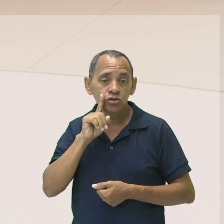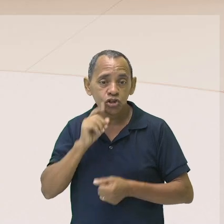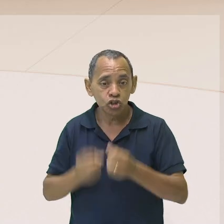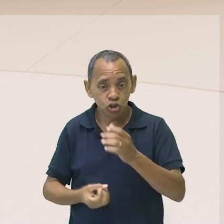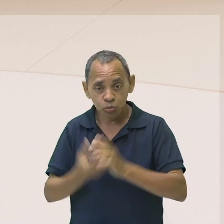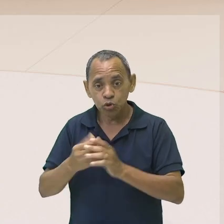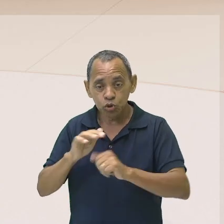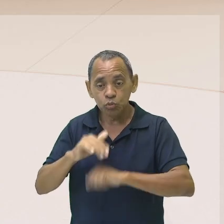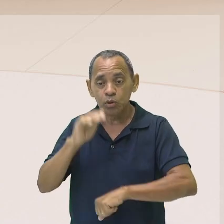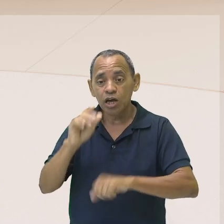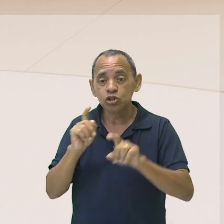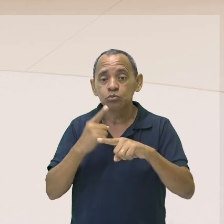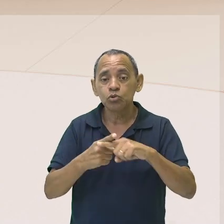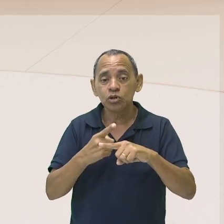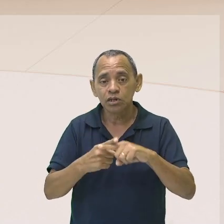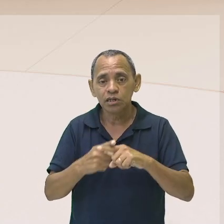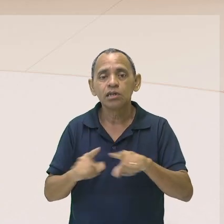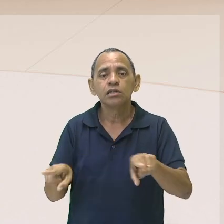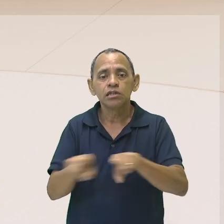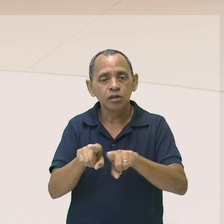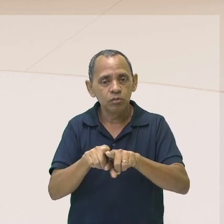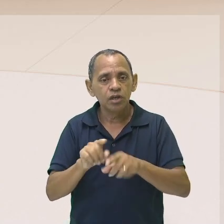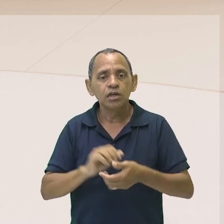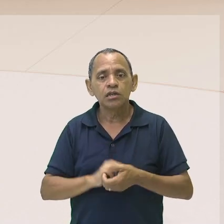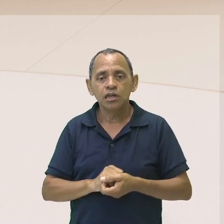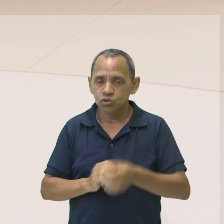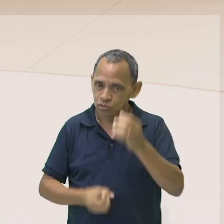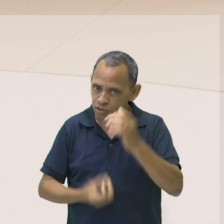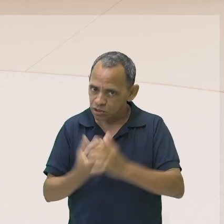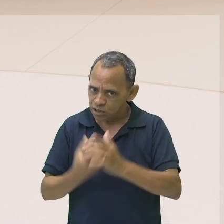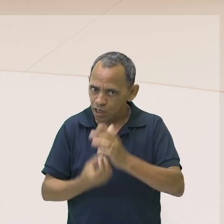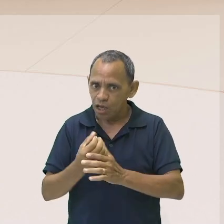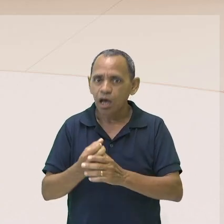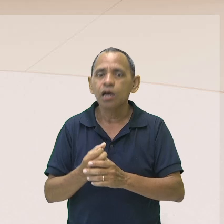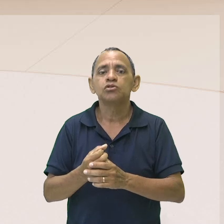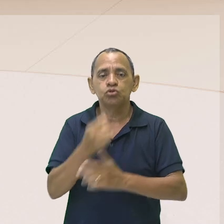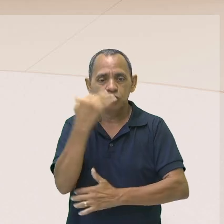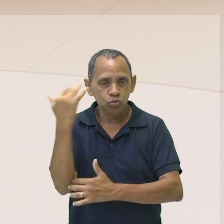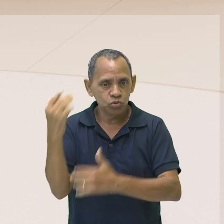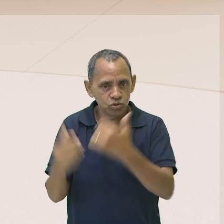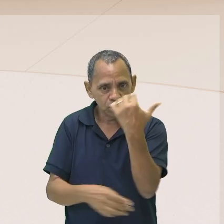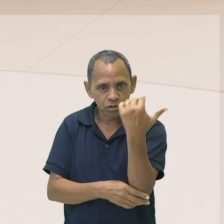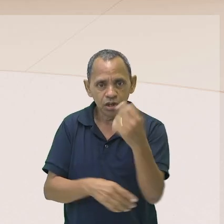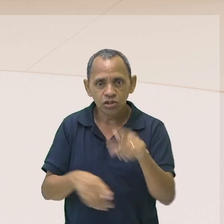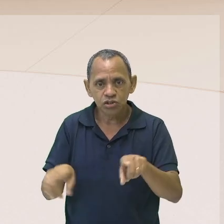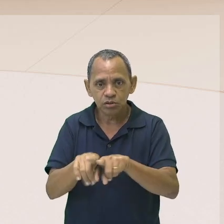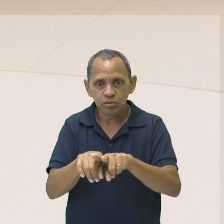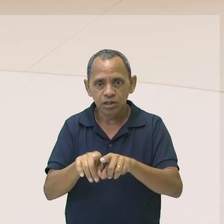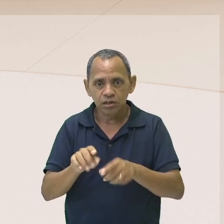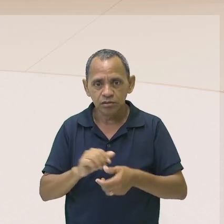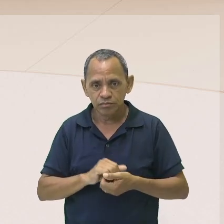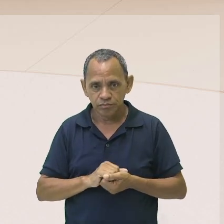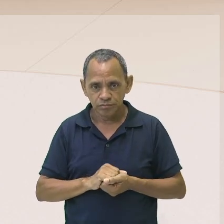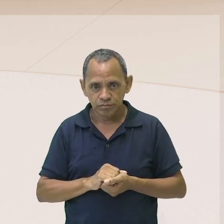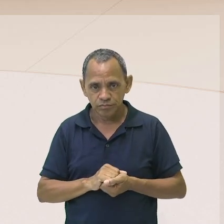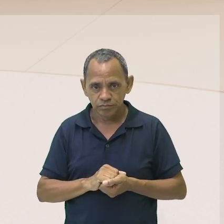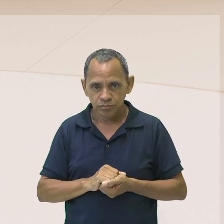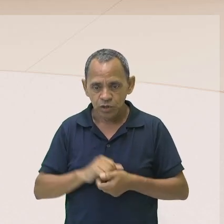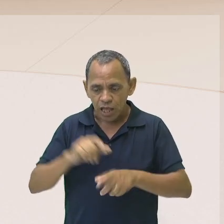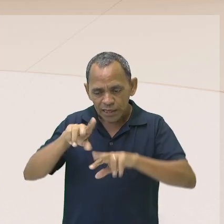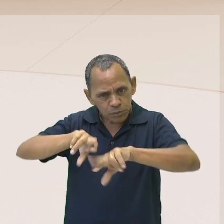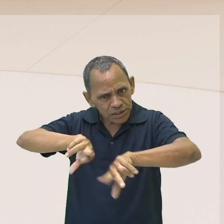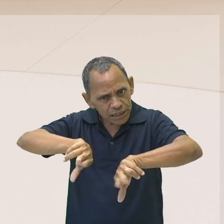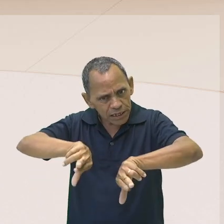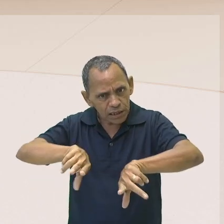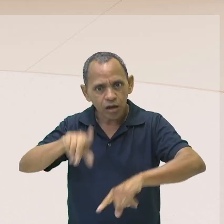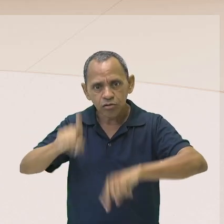lixo, eles consomem mais recursos naturais e também geram mais lixo. E aí, a partir desse exemplo, a gente observa que essa produção de lixo não